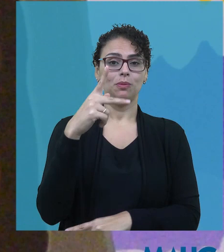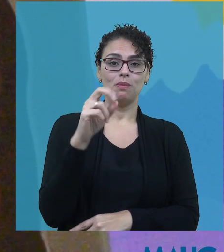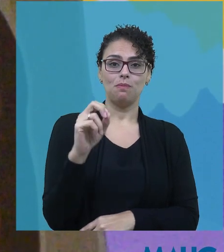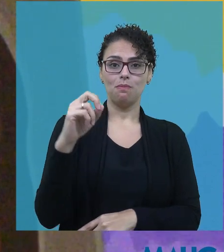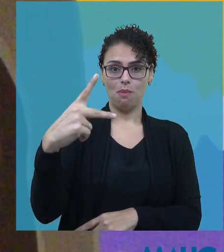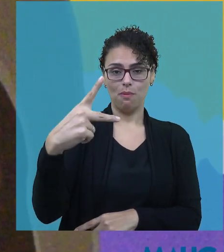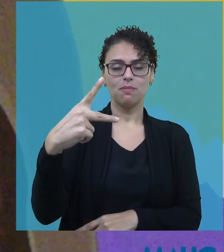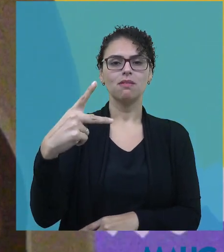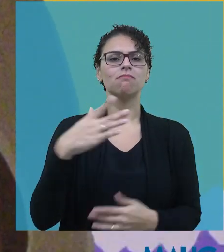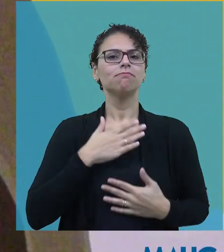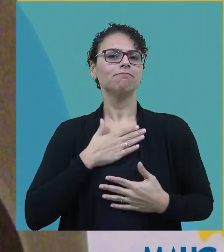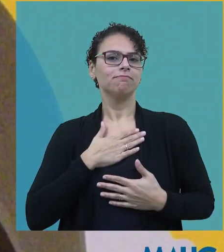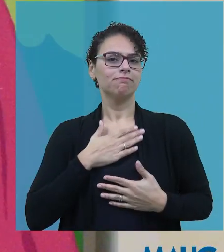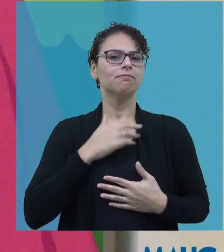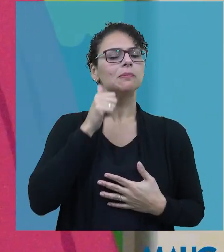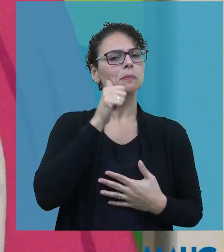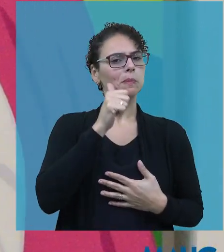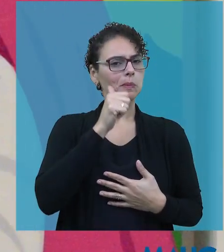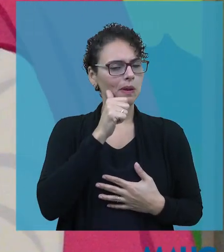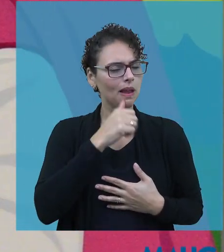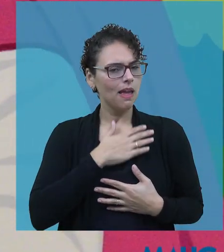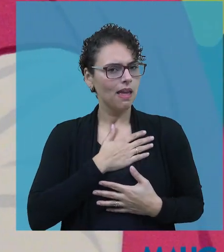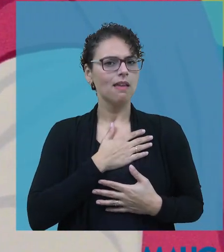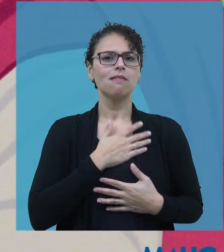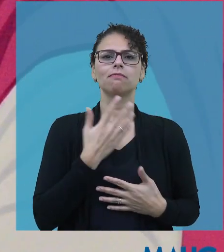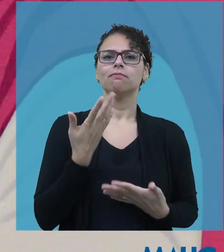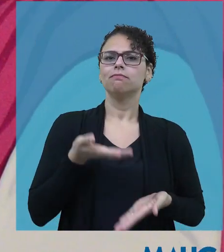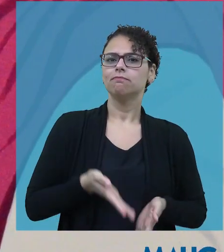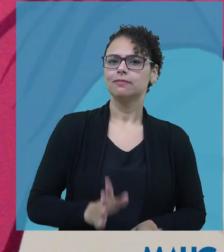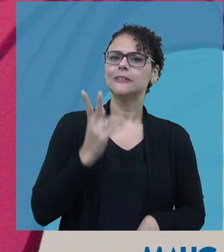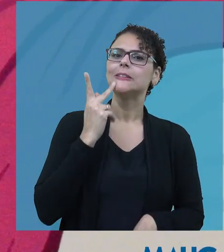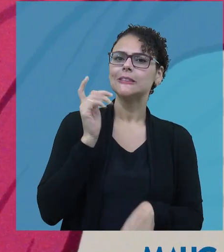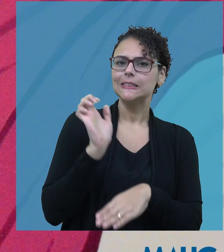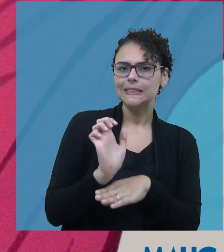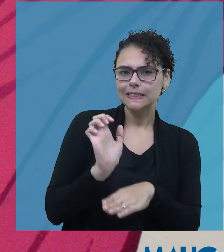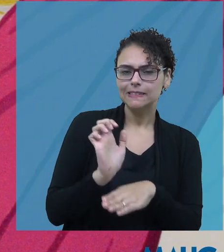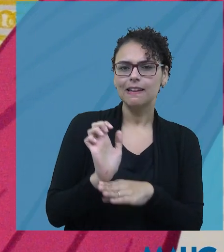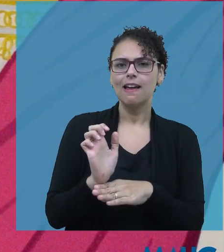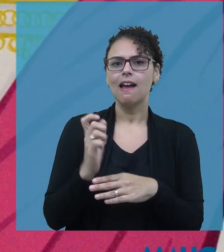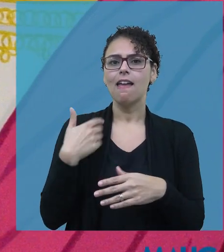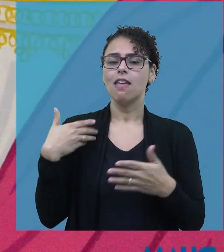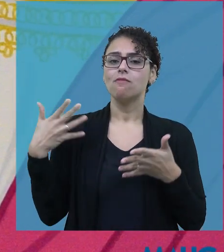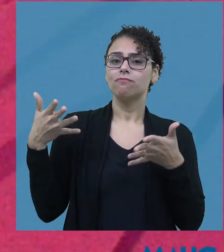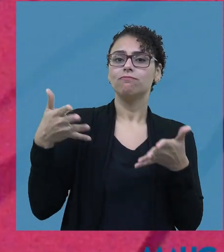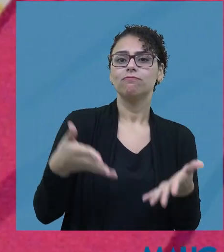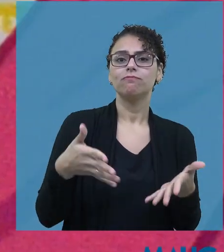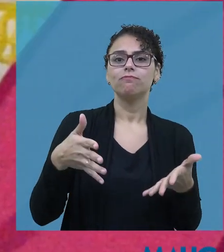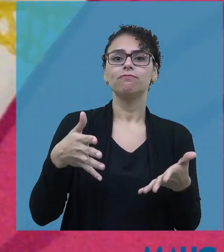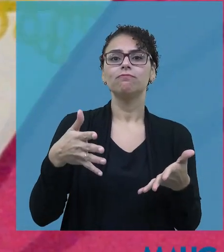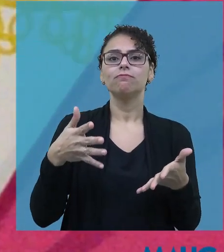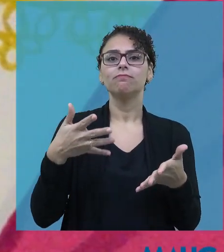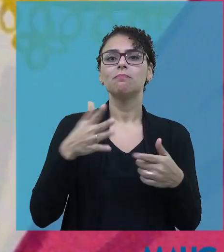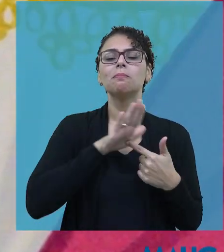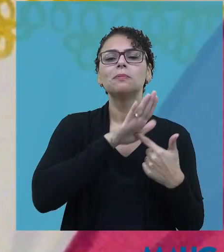é o pop. E para mim, como mulher, como cearense, estar aqui no espaço